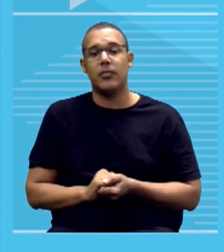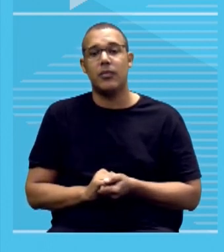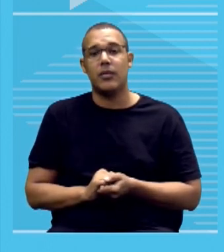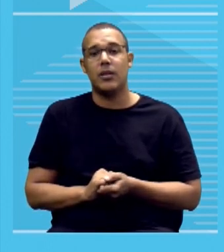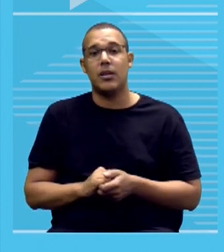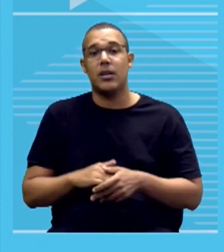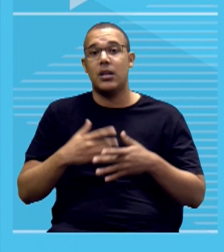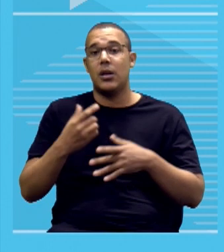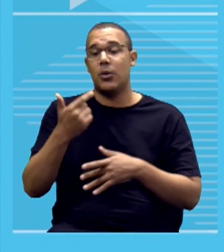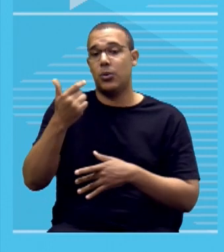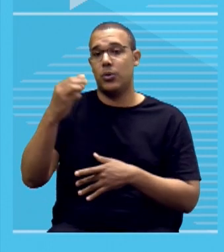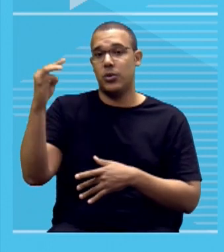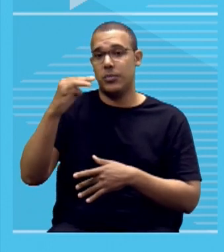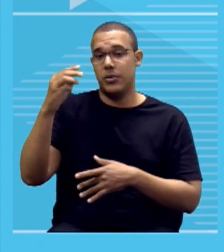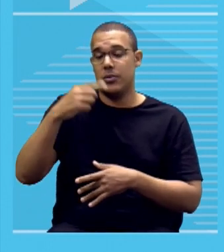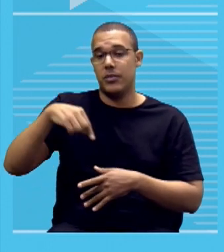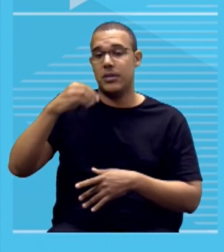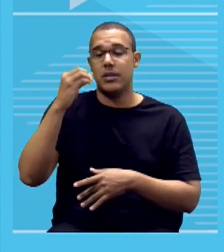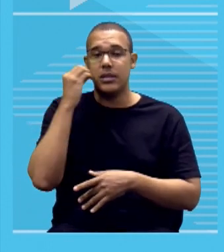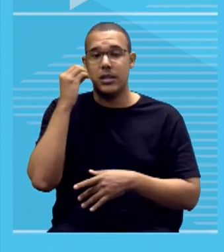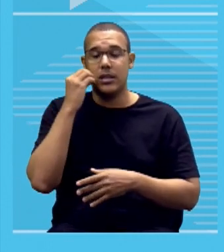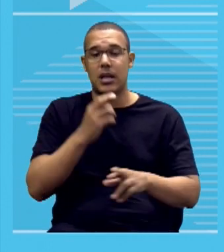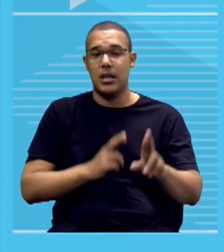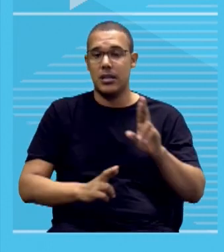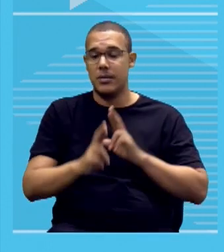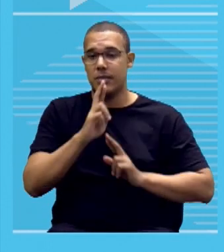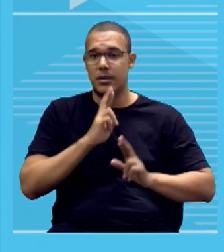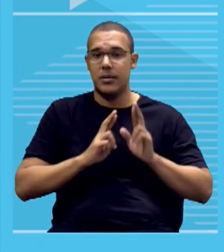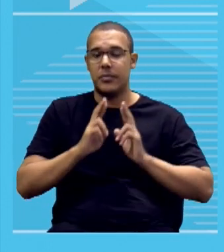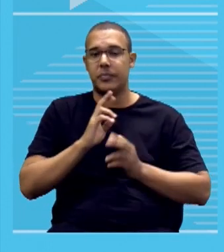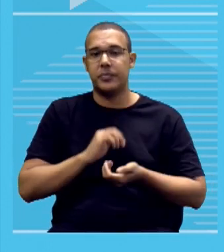aí, 2 minutinhos para vocês tentarem fazer a questão.